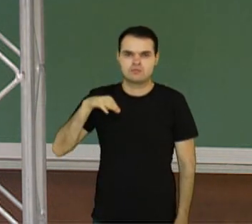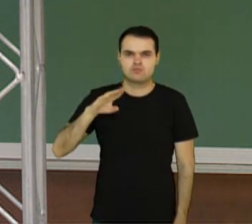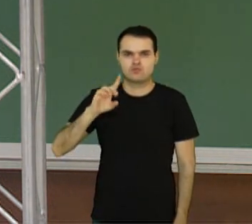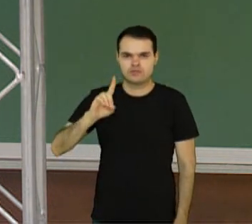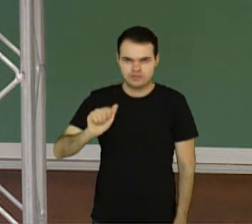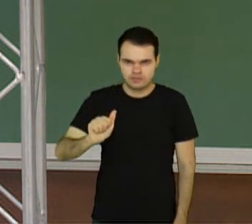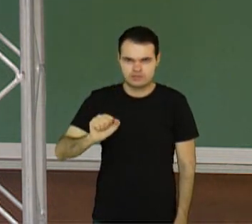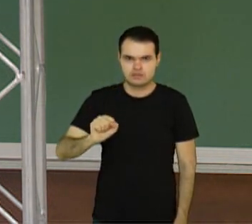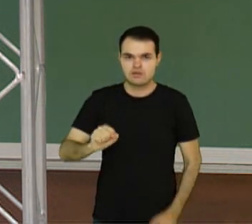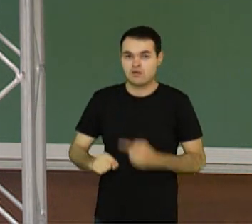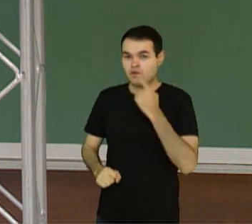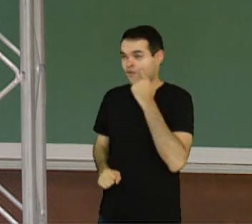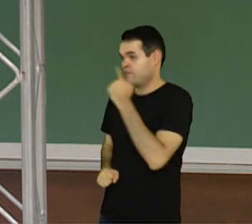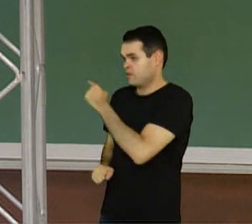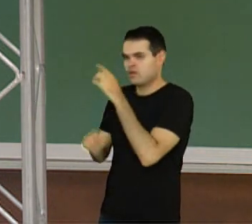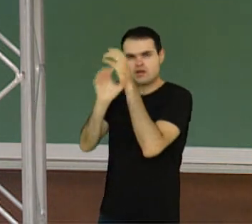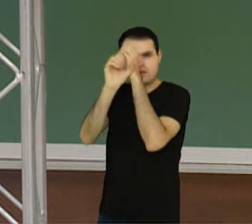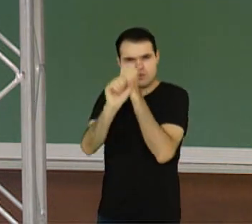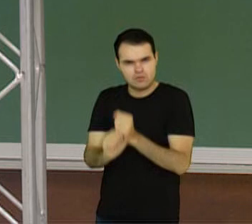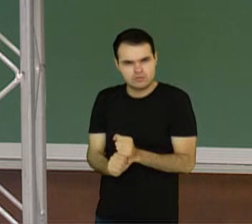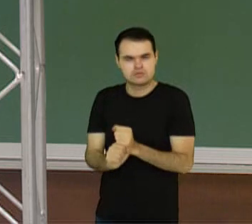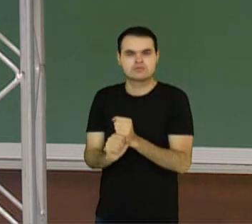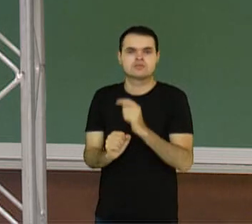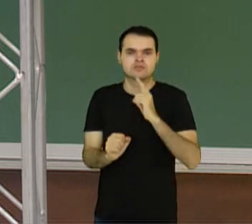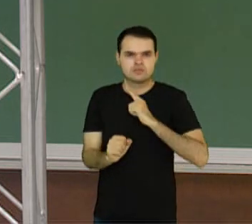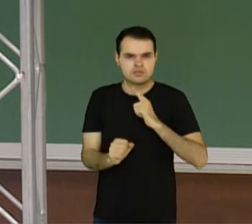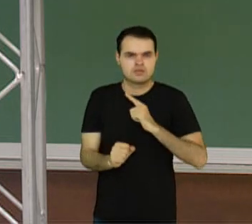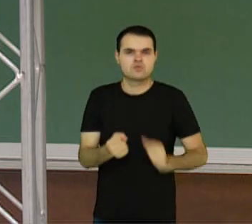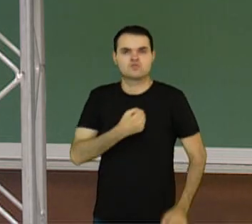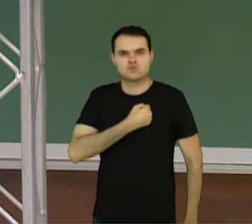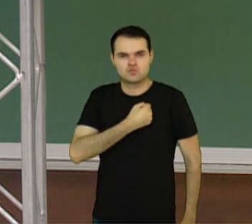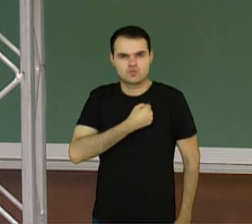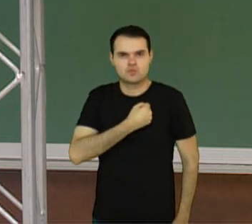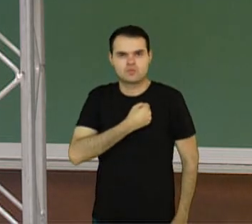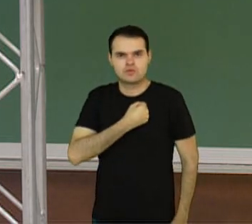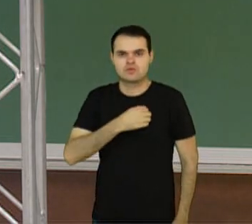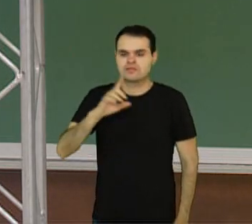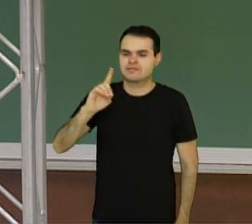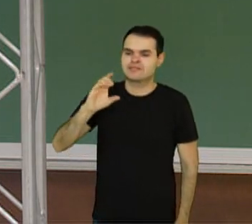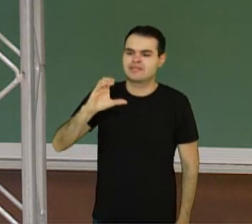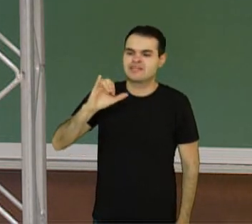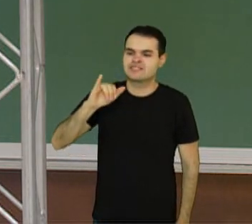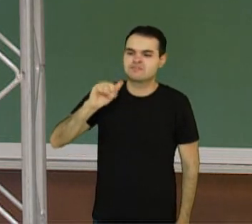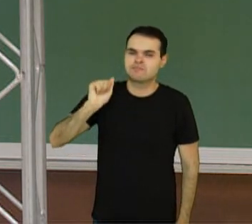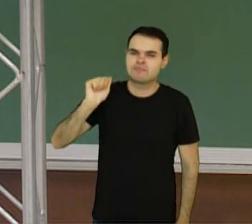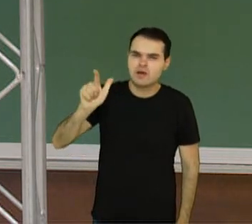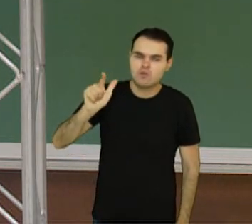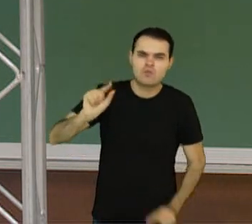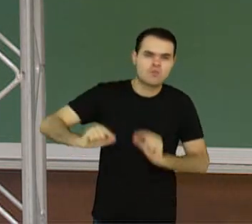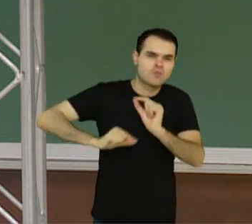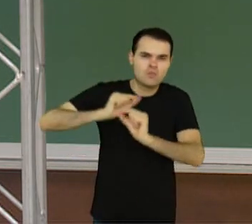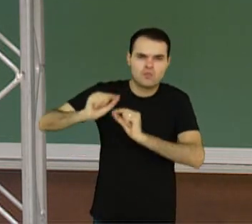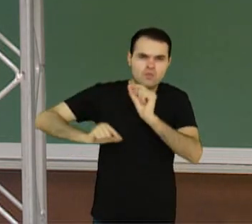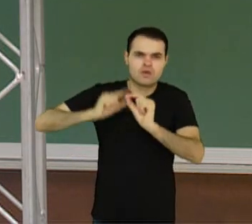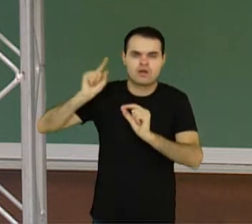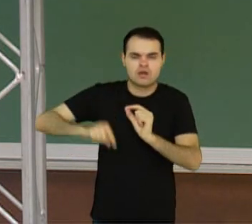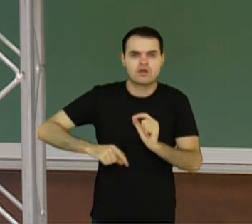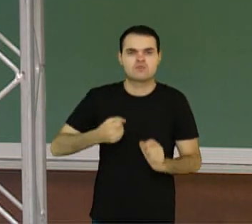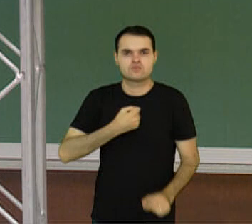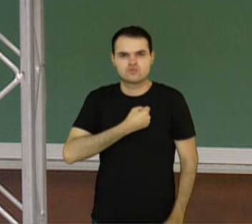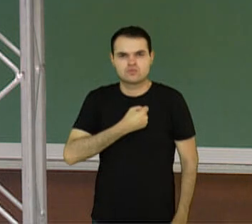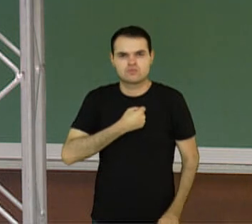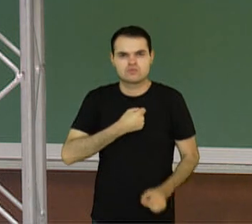a continha, é uma continha com um número decimal. O que é o número decimal mesmo? É o número